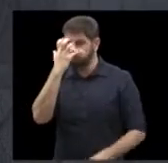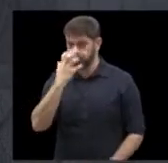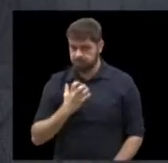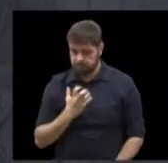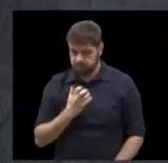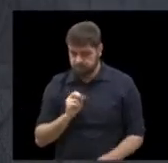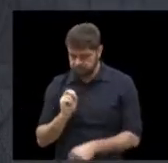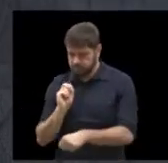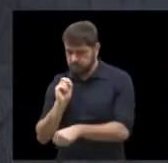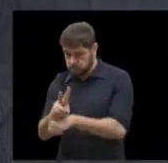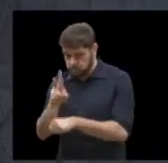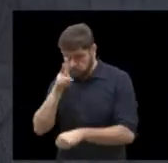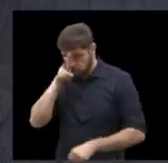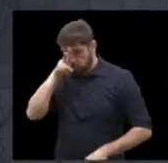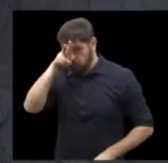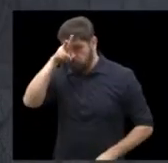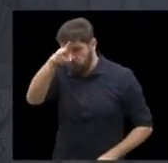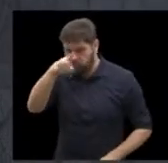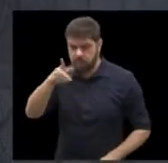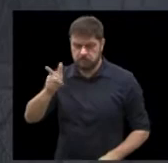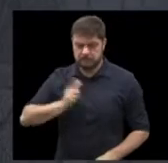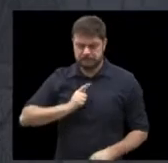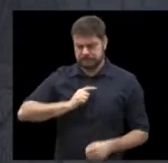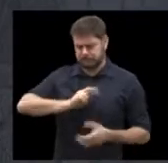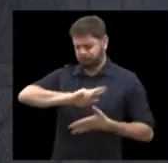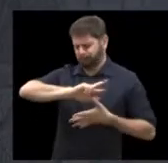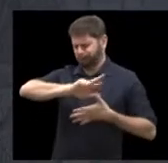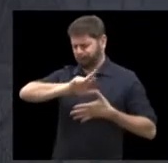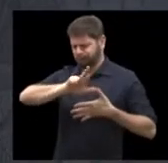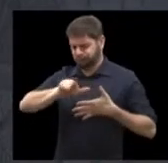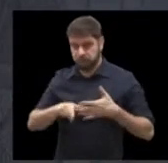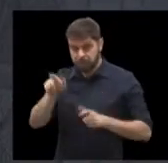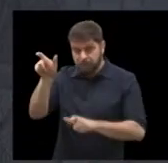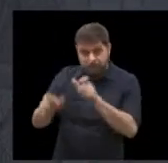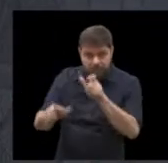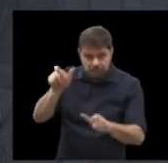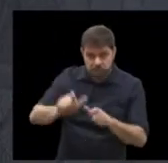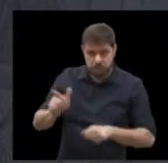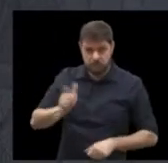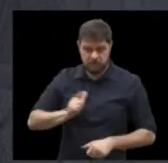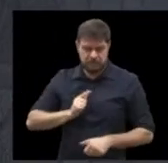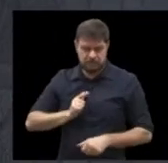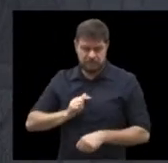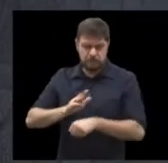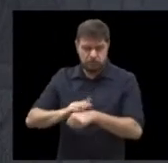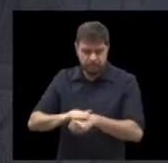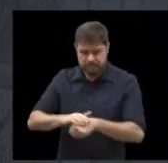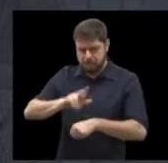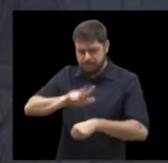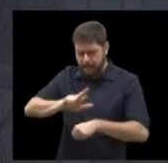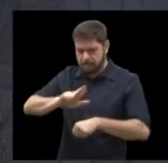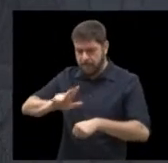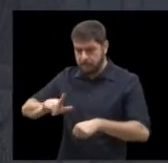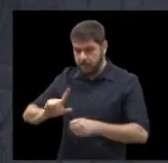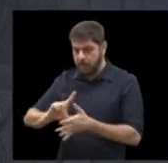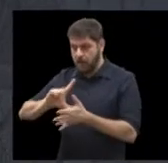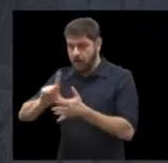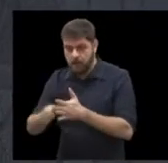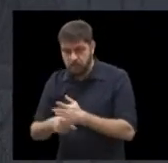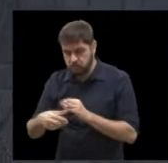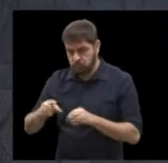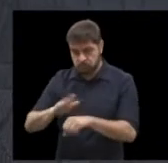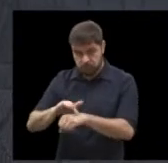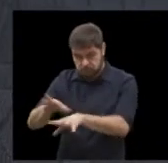virais, o citomegalovírus, pessoas que têm doença de Hodgkin pode também desenvolver, não é